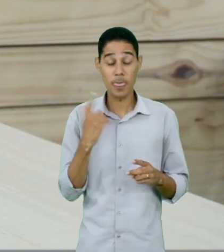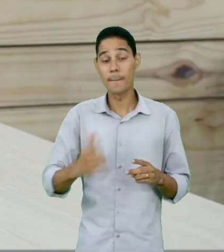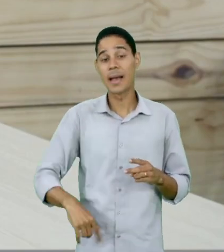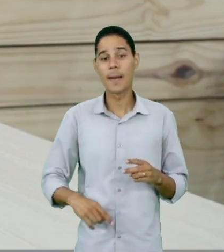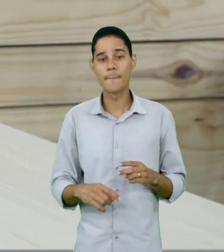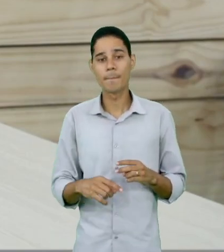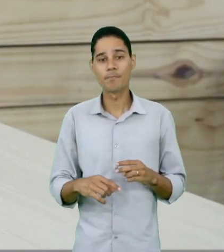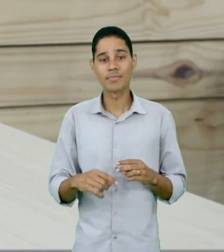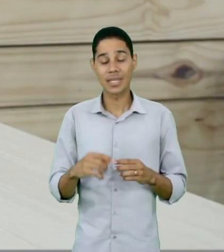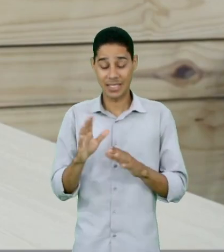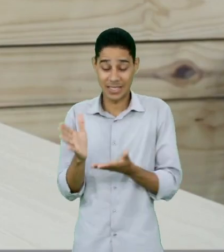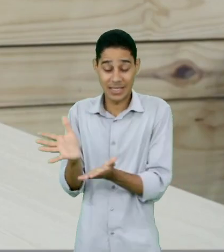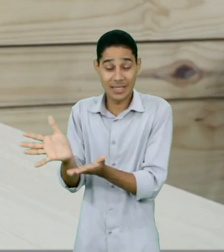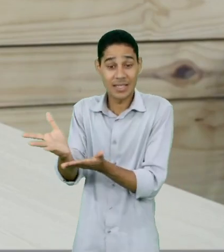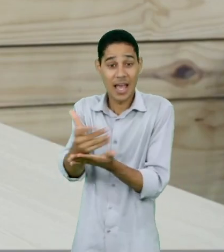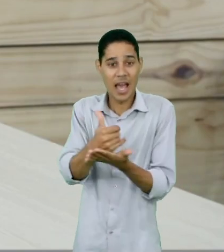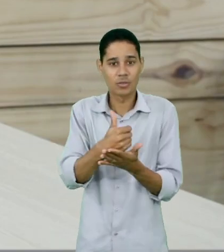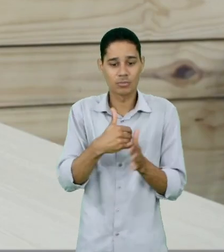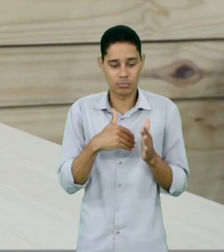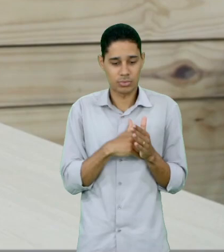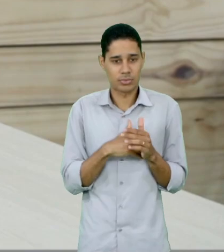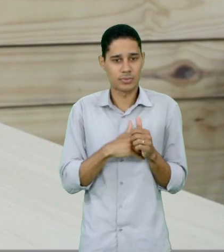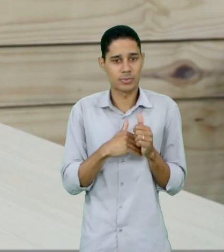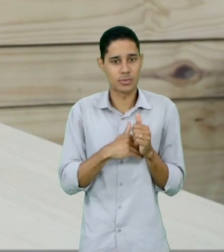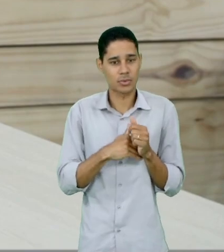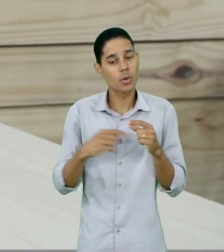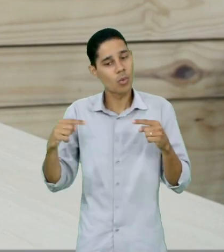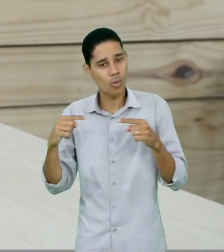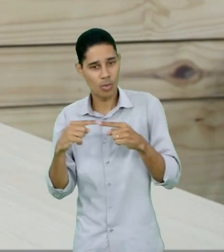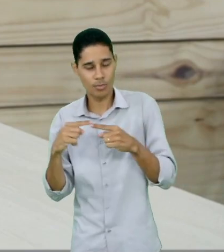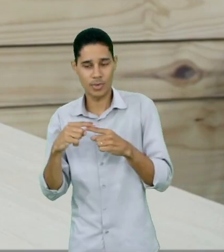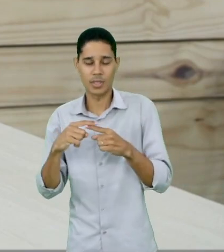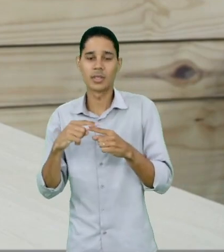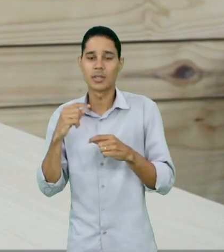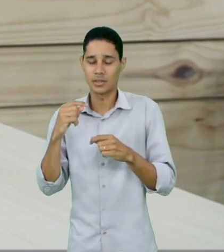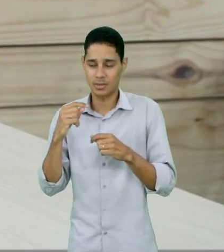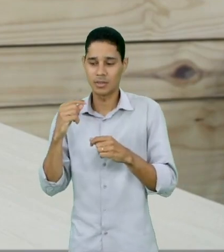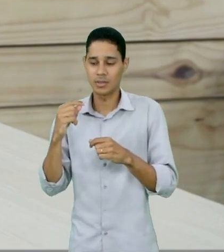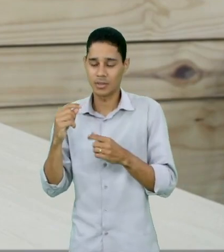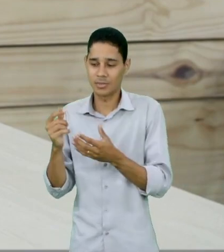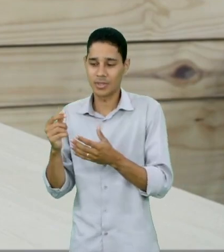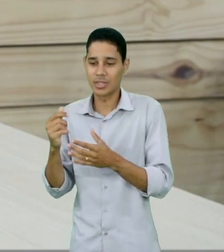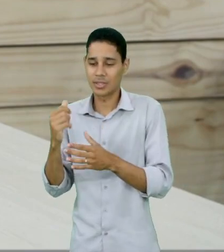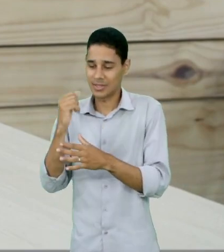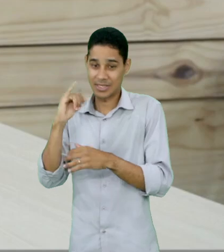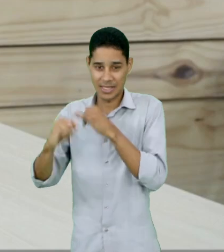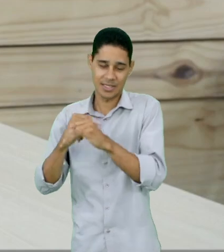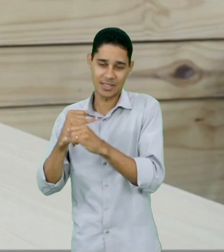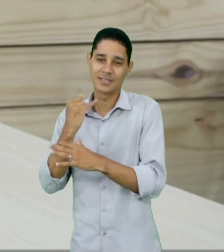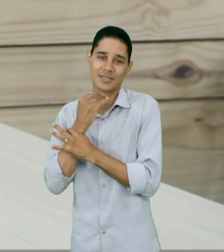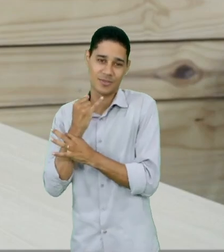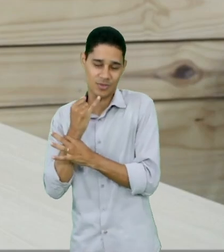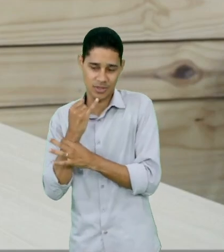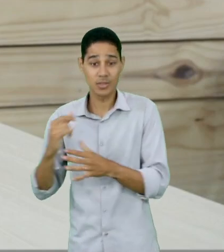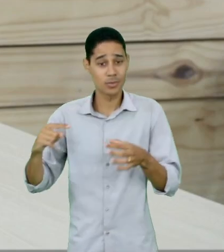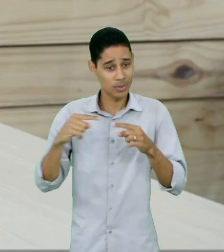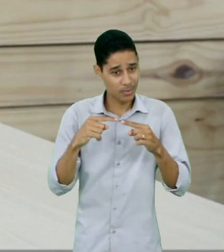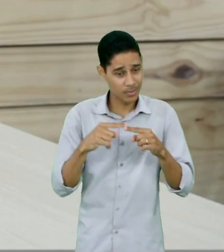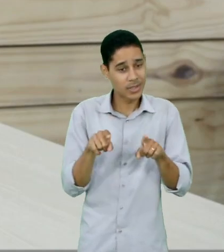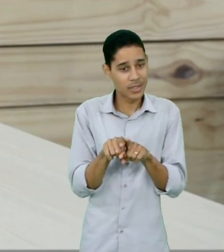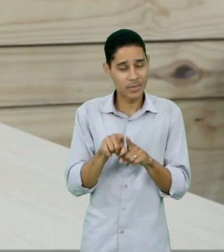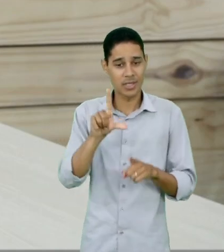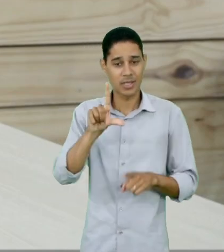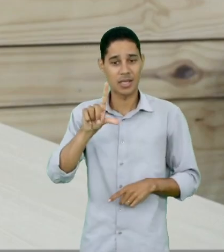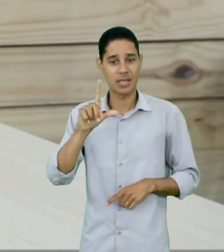incorporado à segurança da web e faz um link lá com a LGPD também, tá? Com a legislação. A partir do momento que a gente